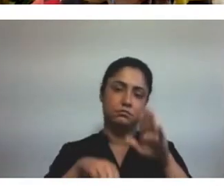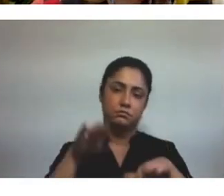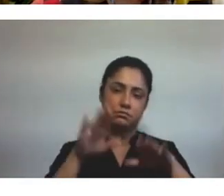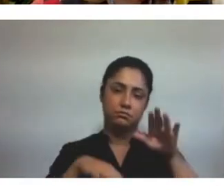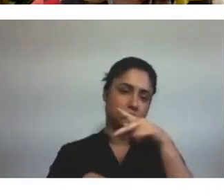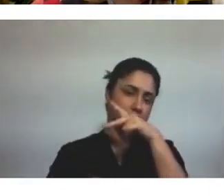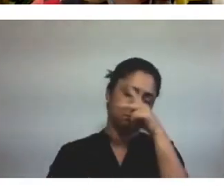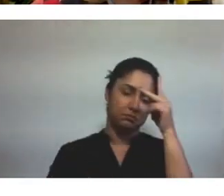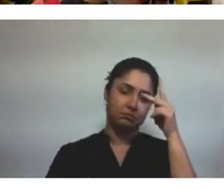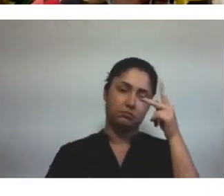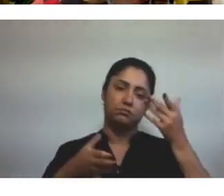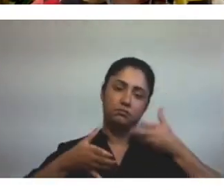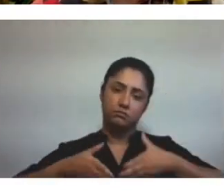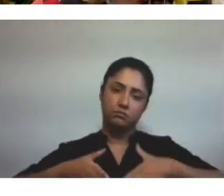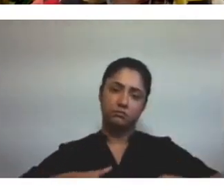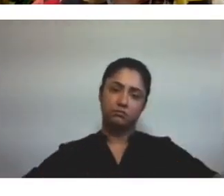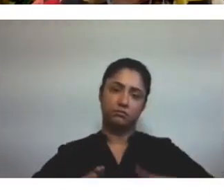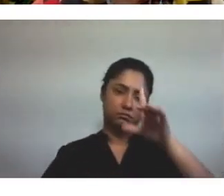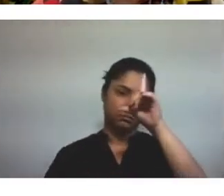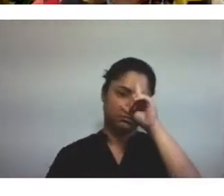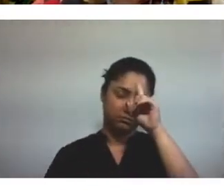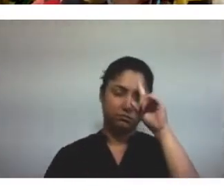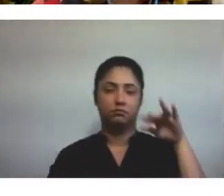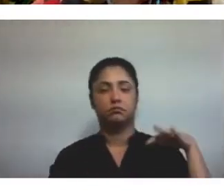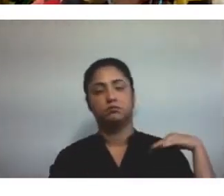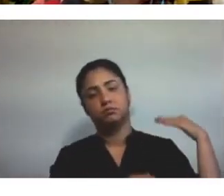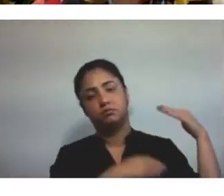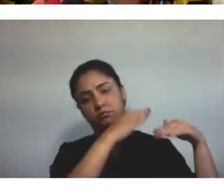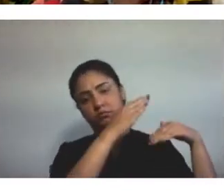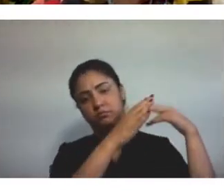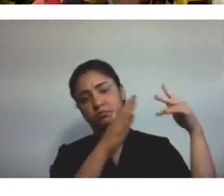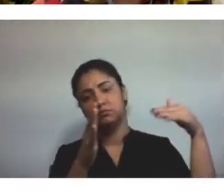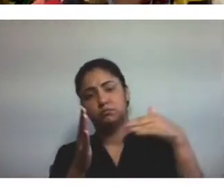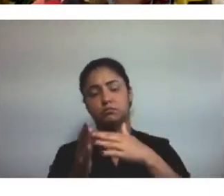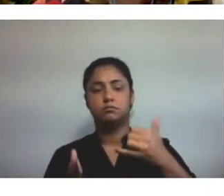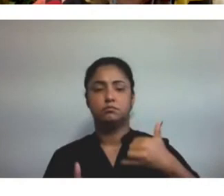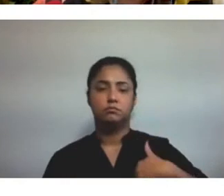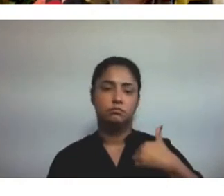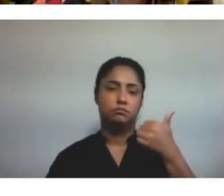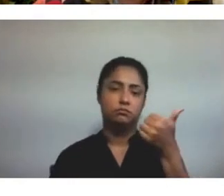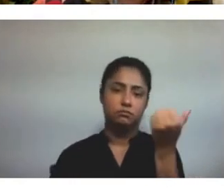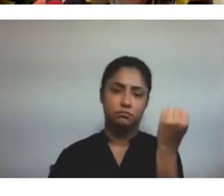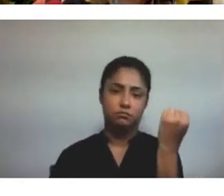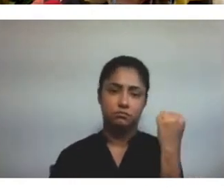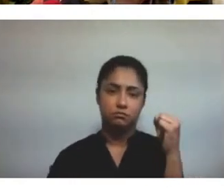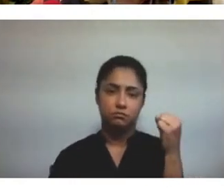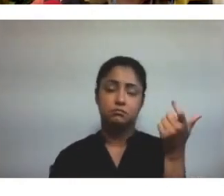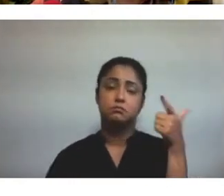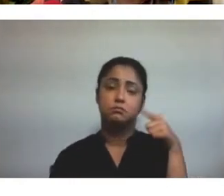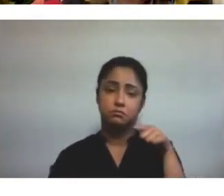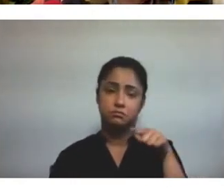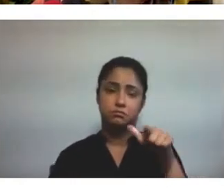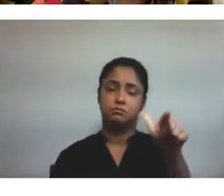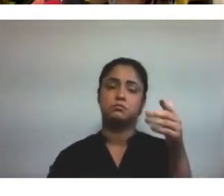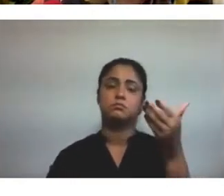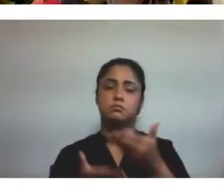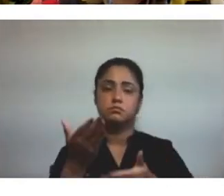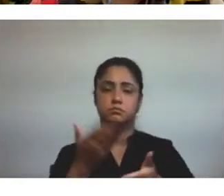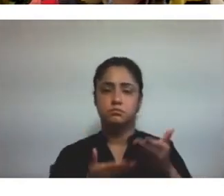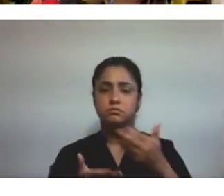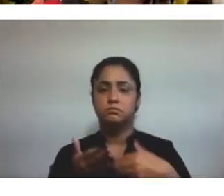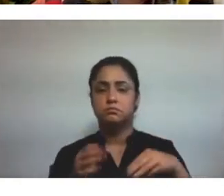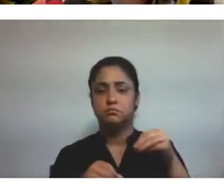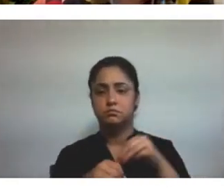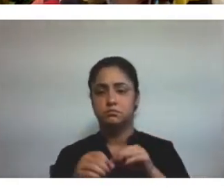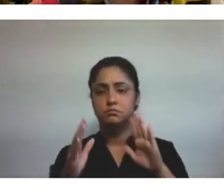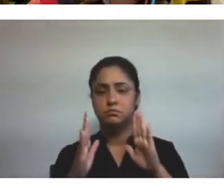hospital e durante a sua vida, até os 18, 20 anos, eles seguem em atendimento dentro do hospital.